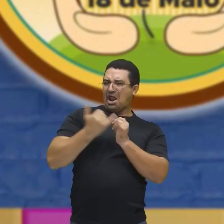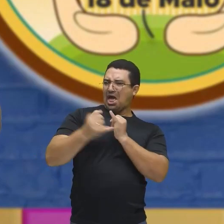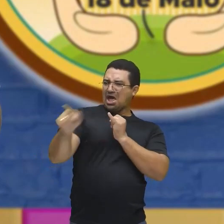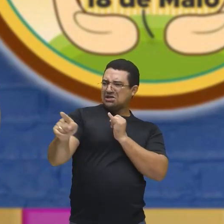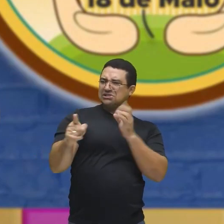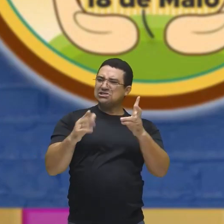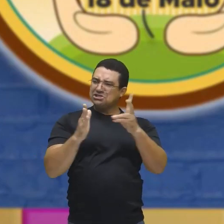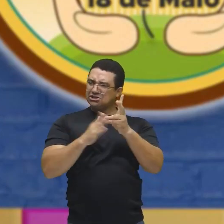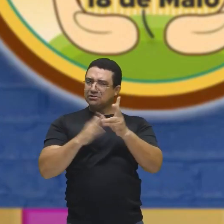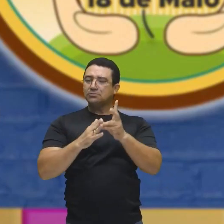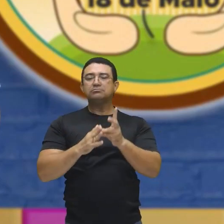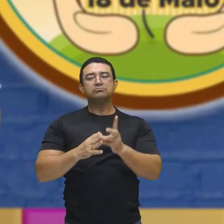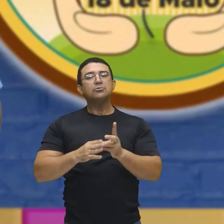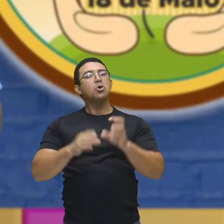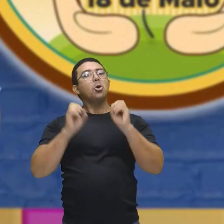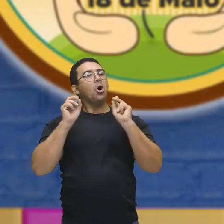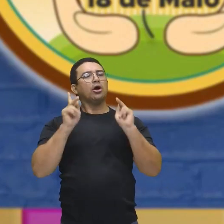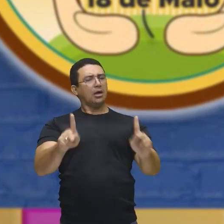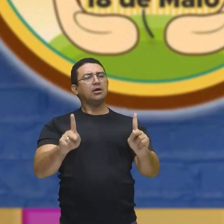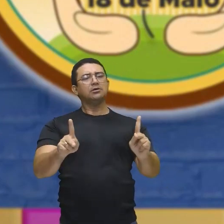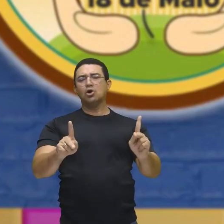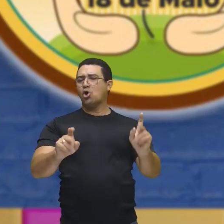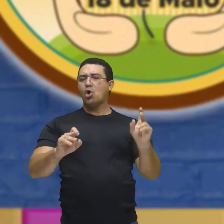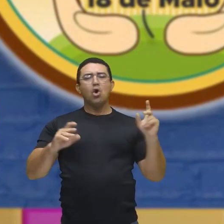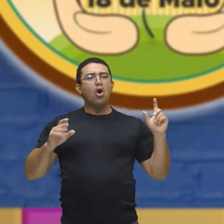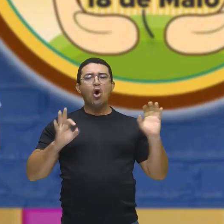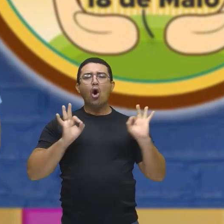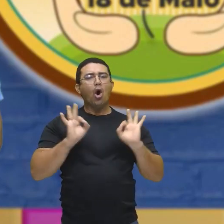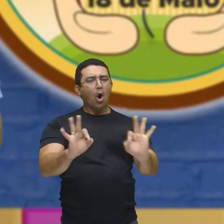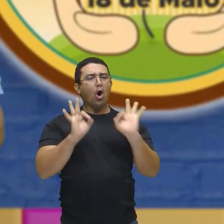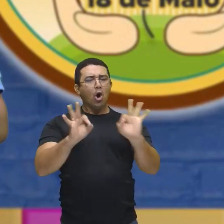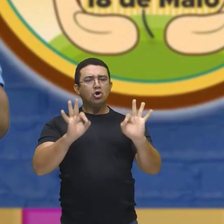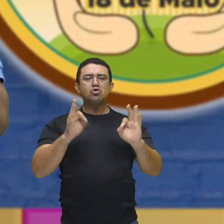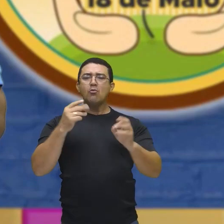índio. Ótimo, eu estou sabendo que eu estou sendo